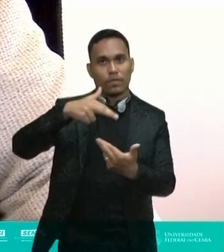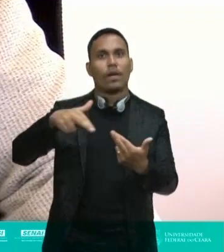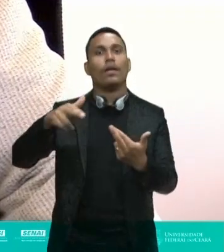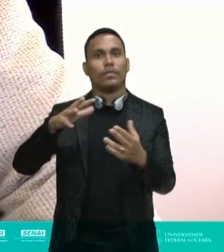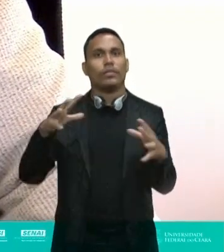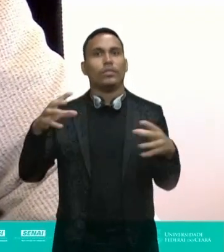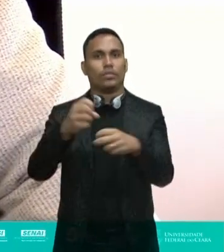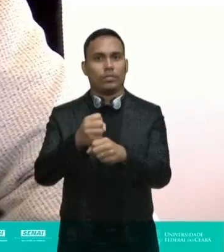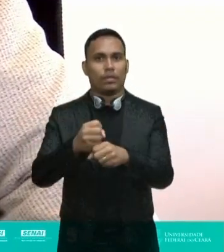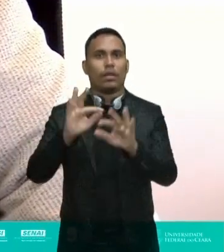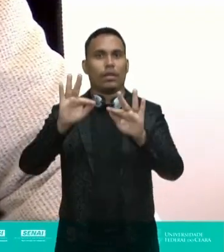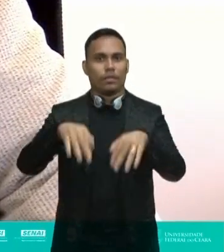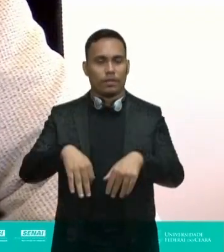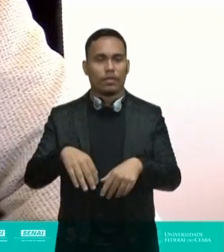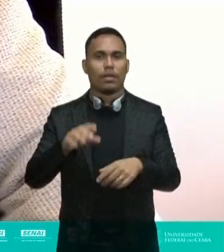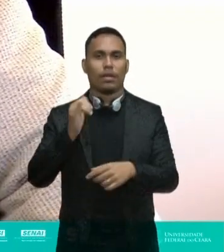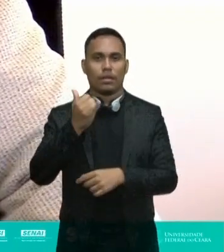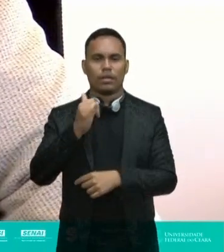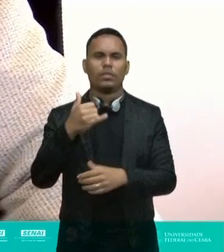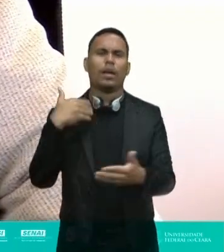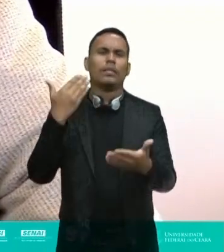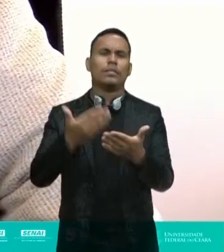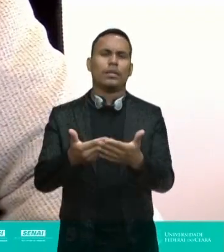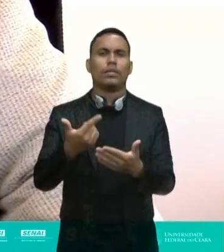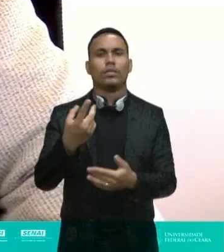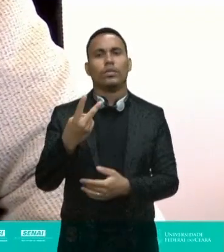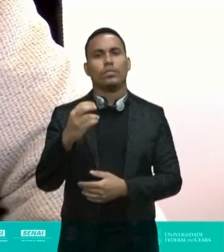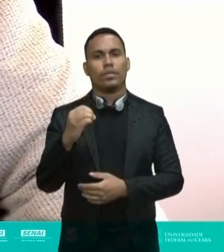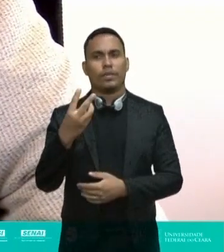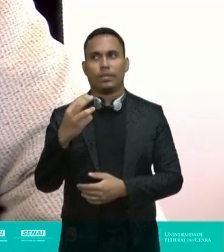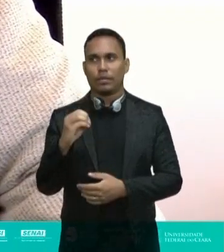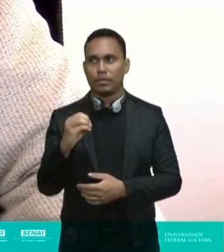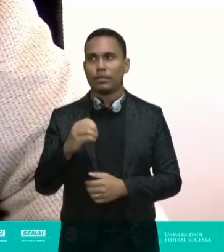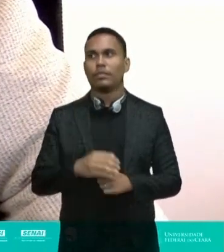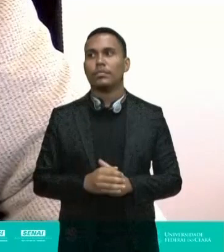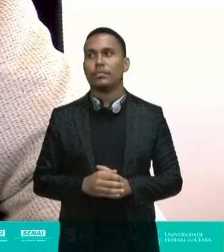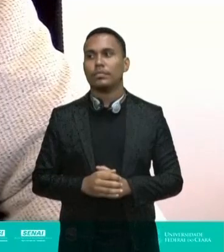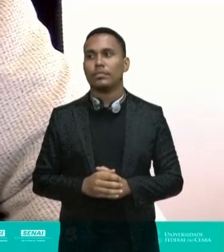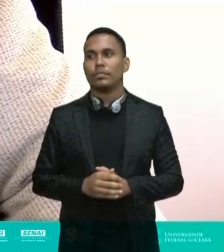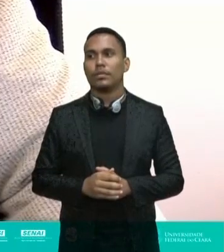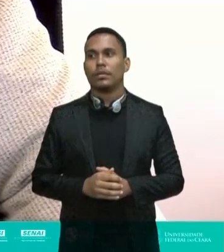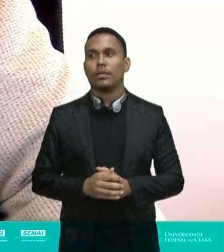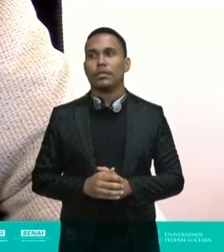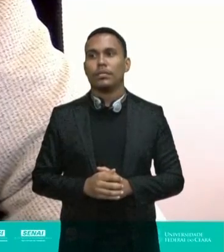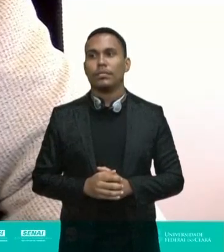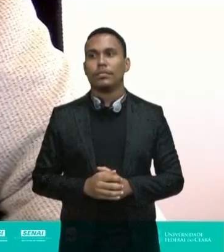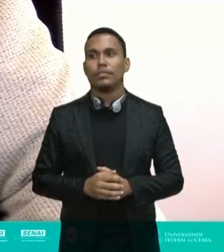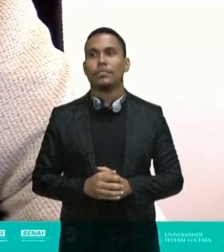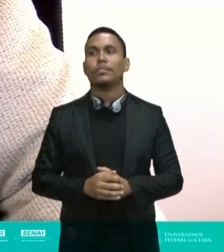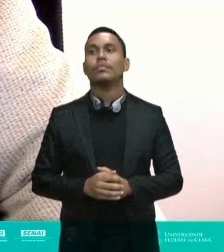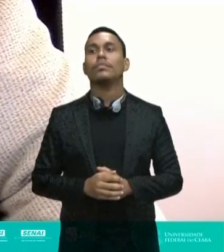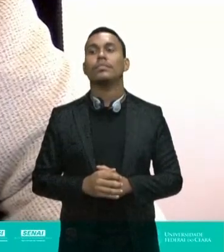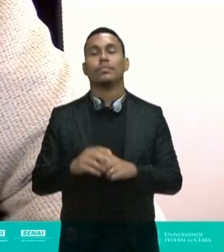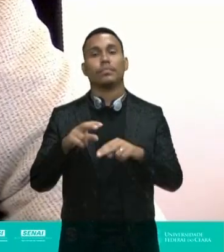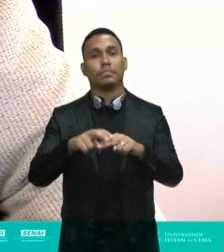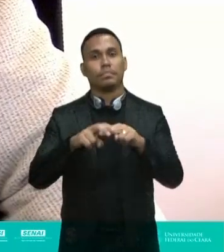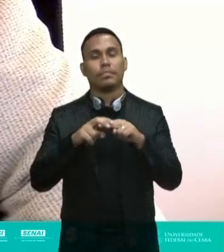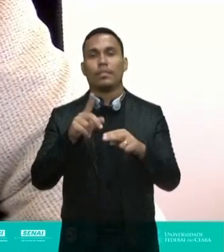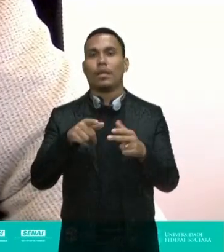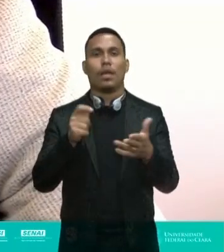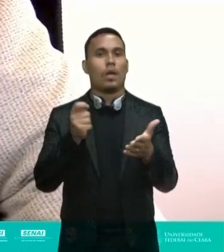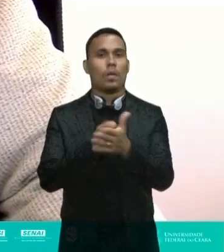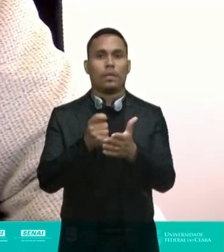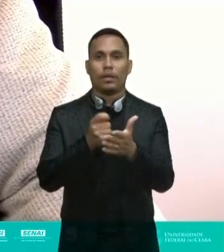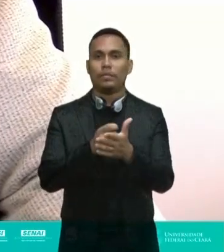energia, no máximo em 2030. Portugal importa todo o petróleo e gás que consome e, portanto, tem a obrigação de